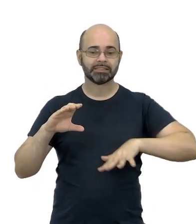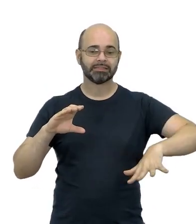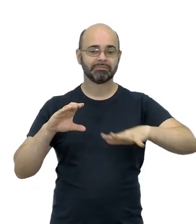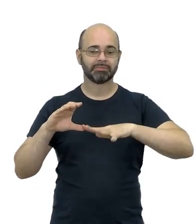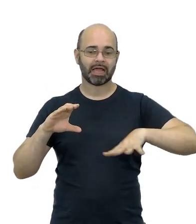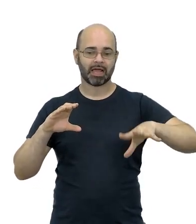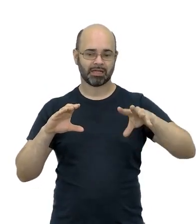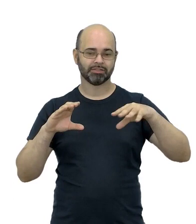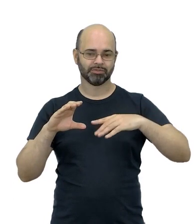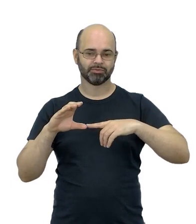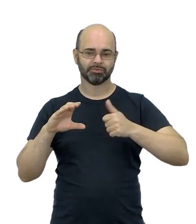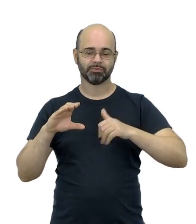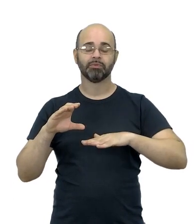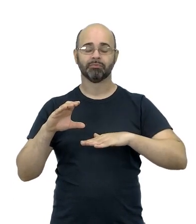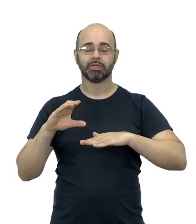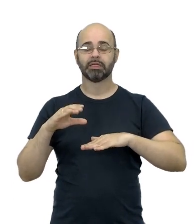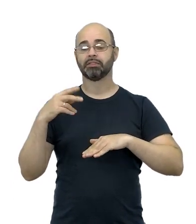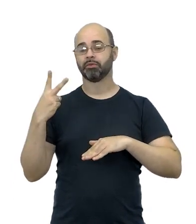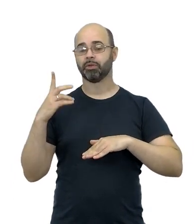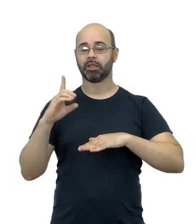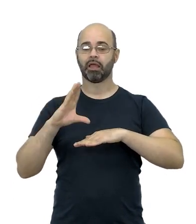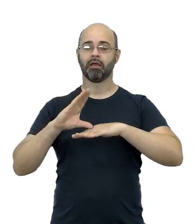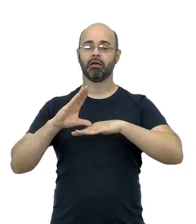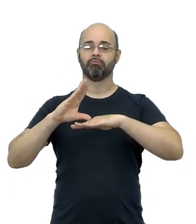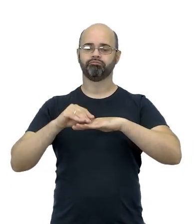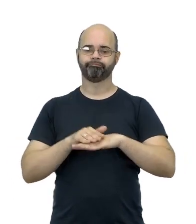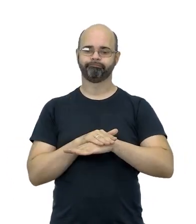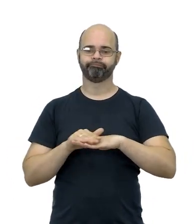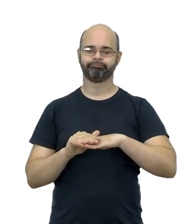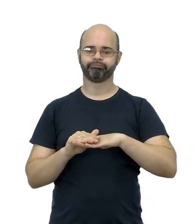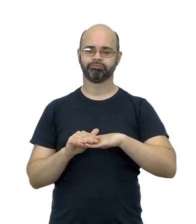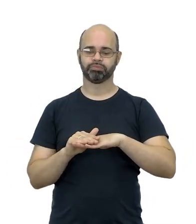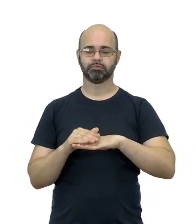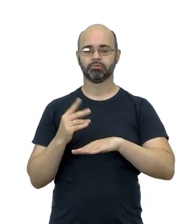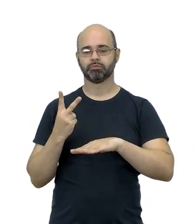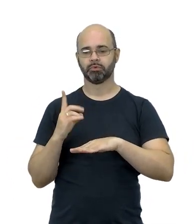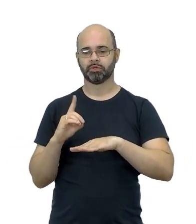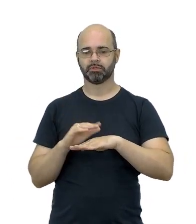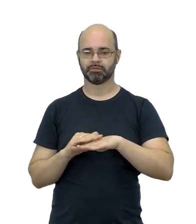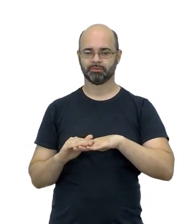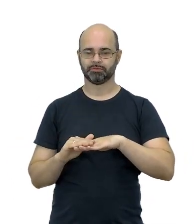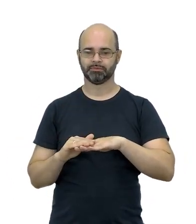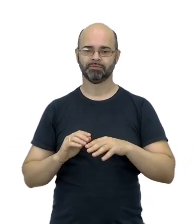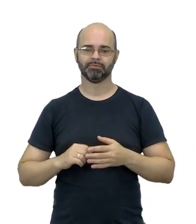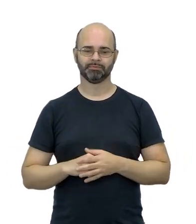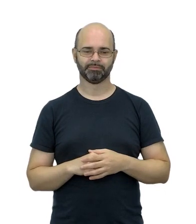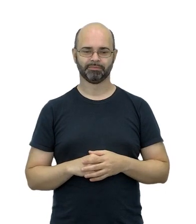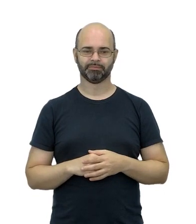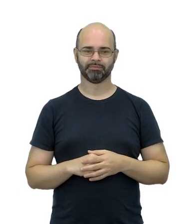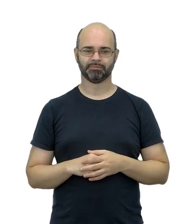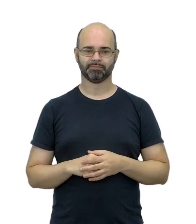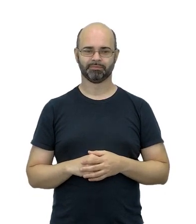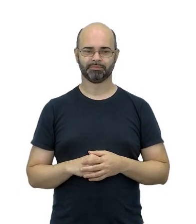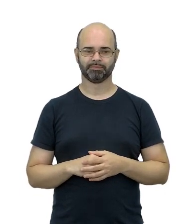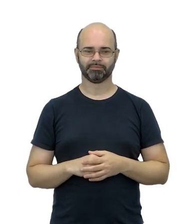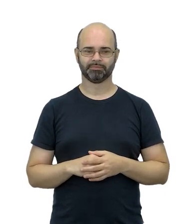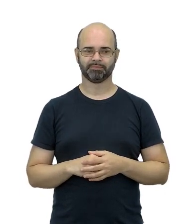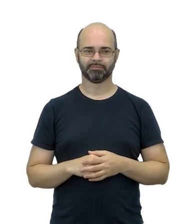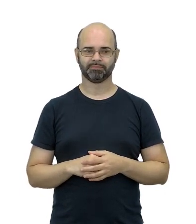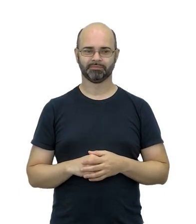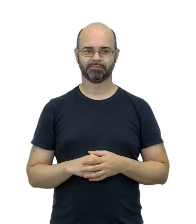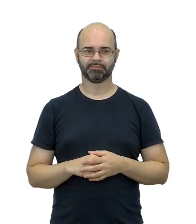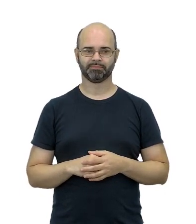bidimensionais são aquelas que estão no plano. Então, eu vou dar deixa eu fazer dar um ESC aqui, só para a gente